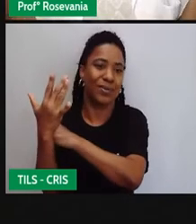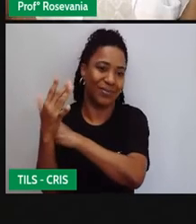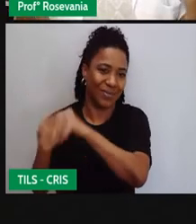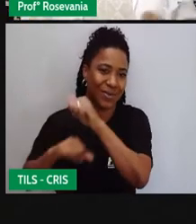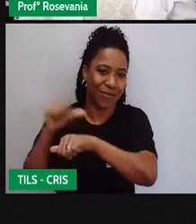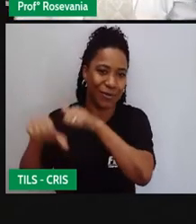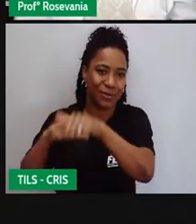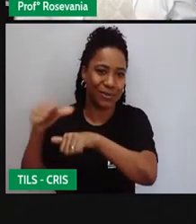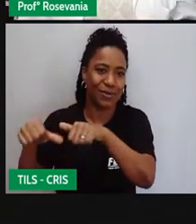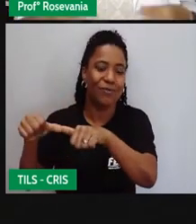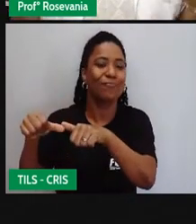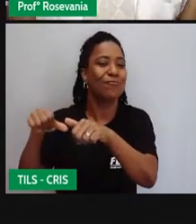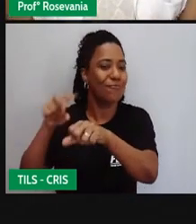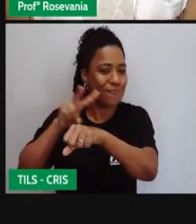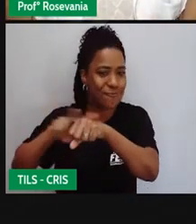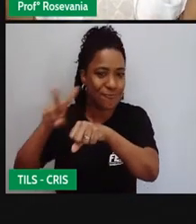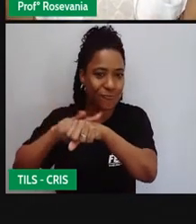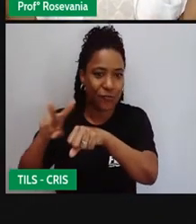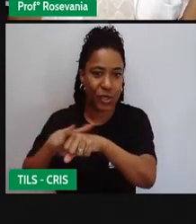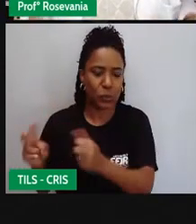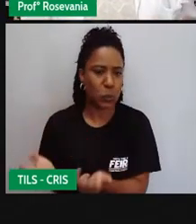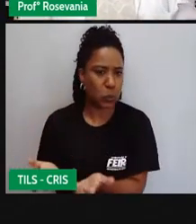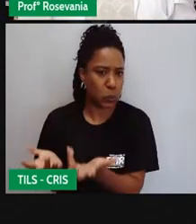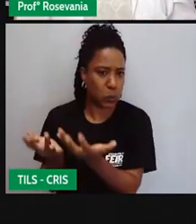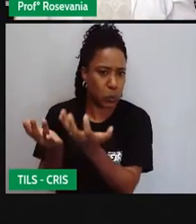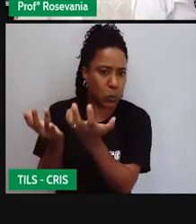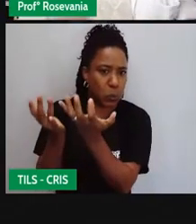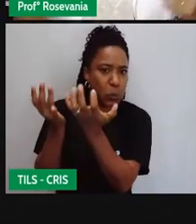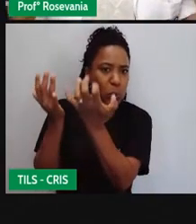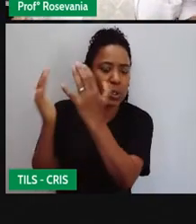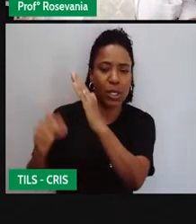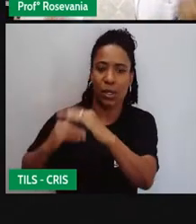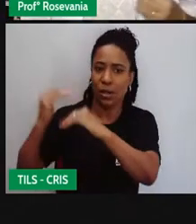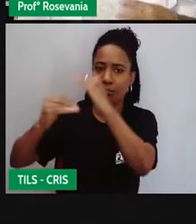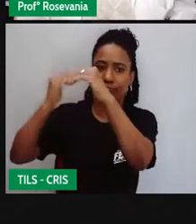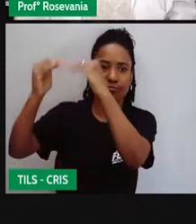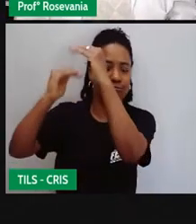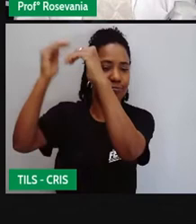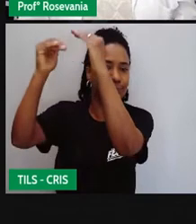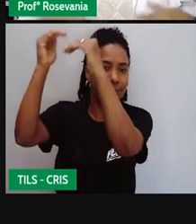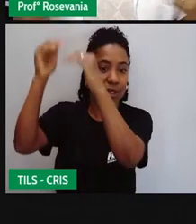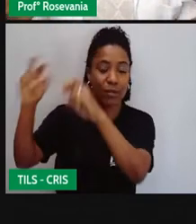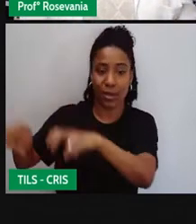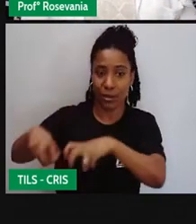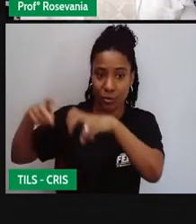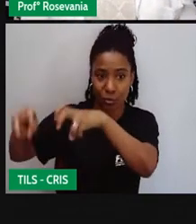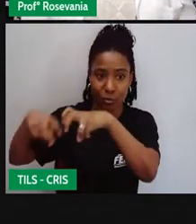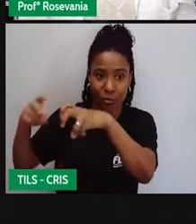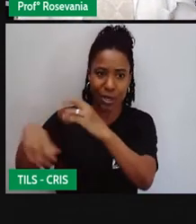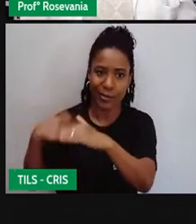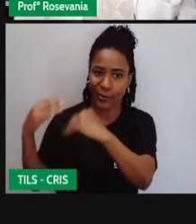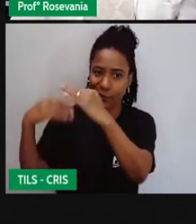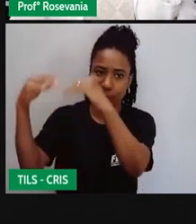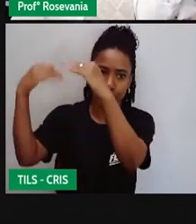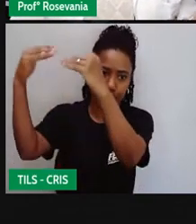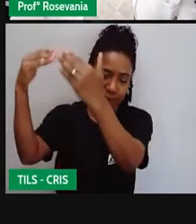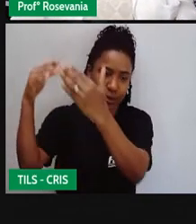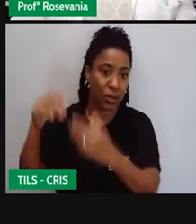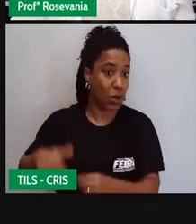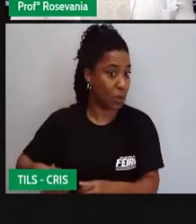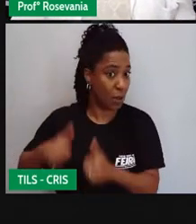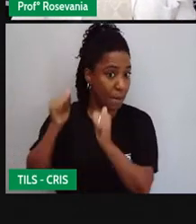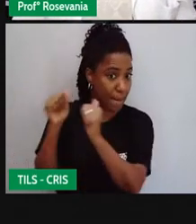favoreceu que a gente tivesse um novo olhar para essa agricultura. claro que nem tudo são flores e